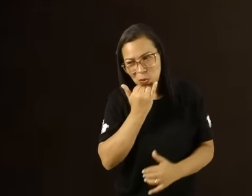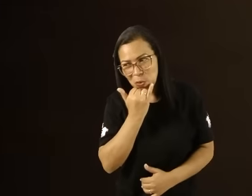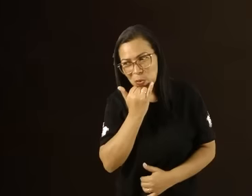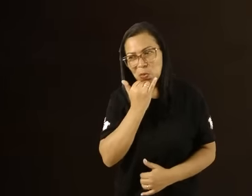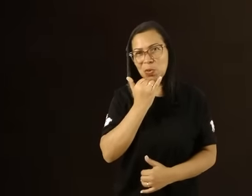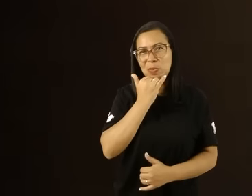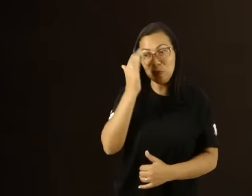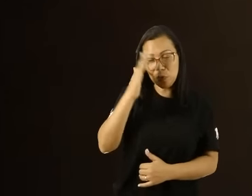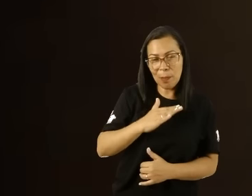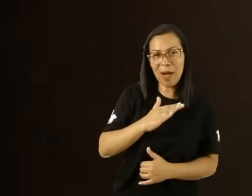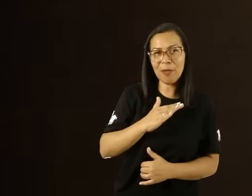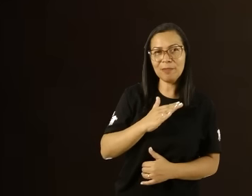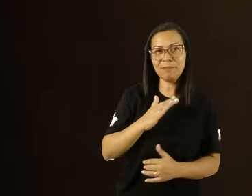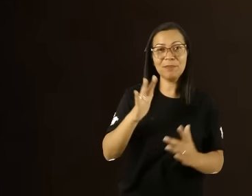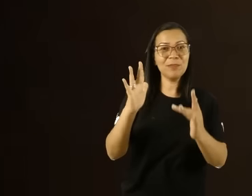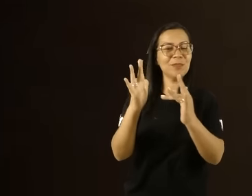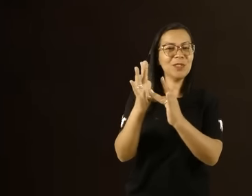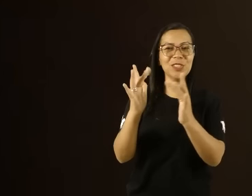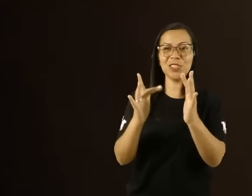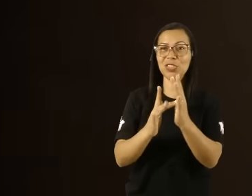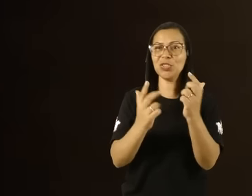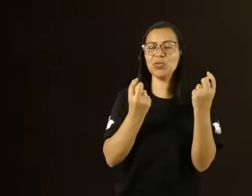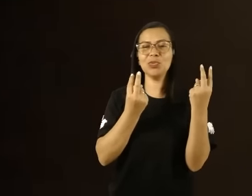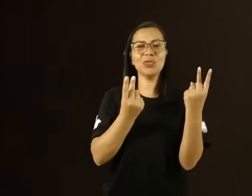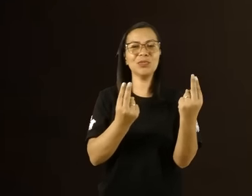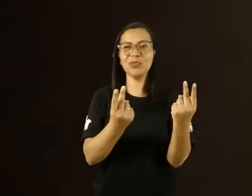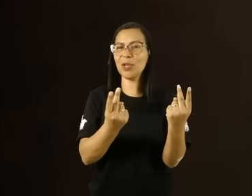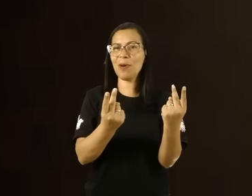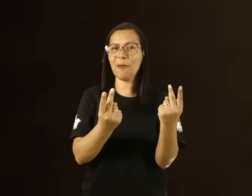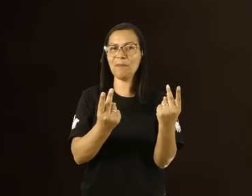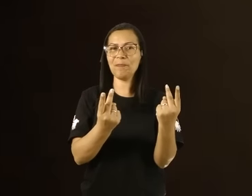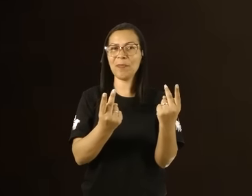fugiu. Pedro fugiu. Pedro abandonou o ministério.